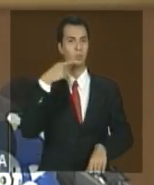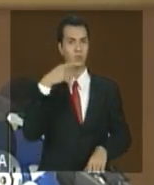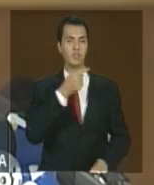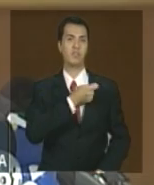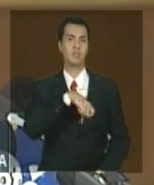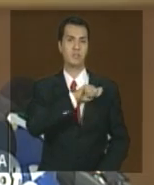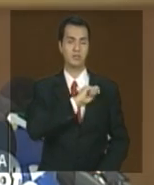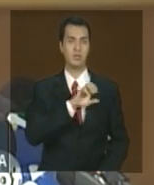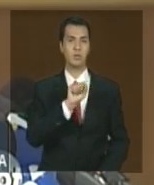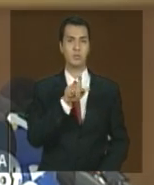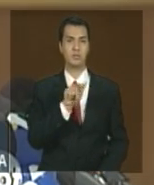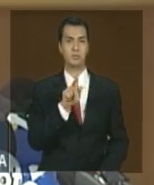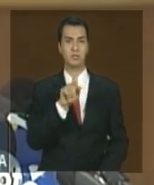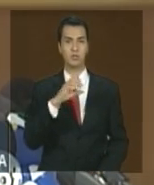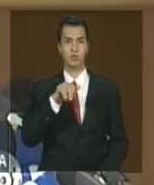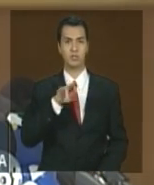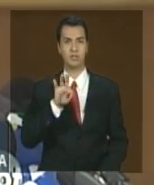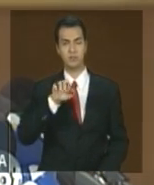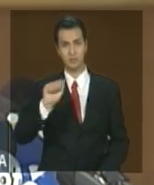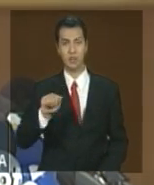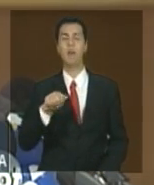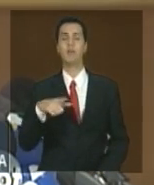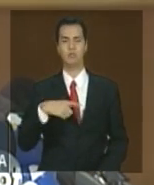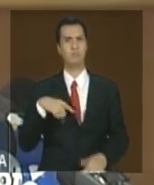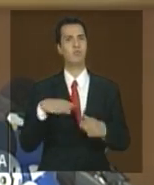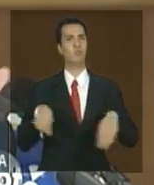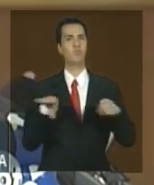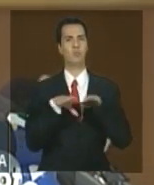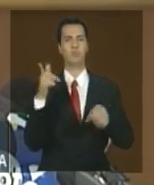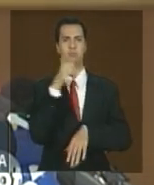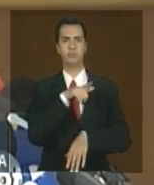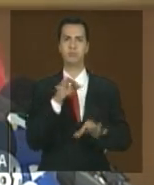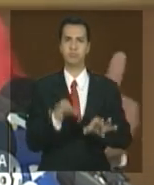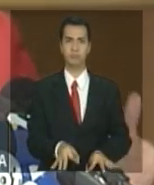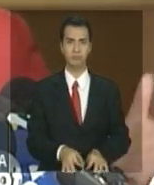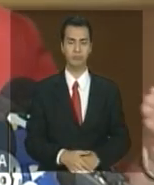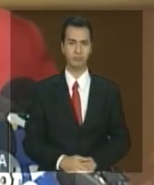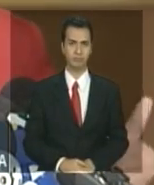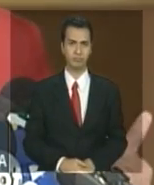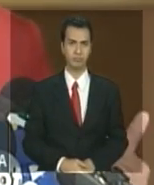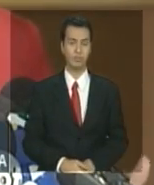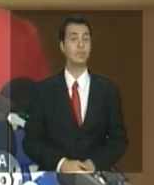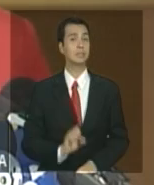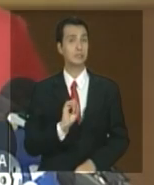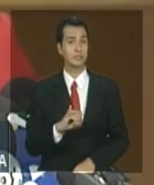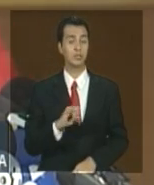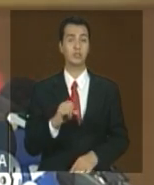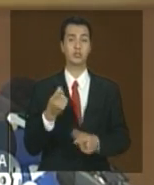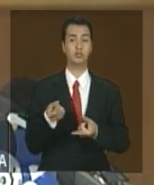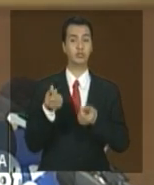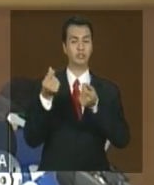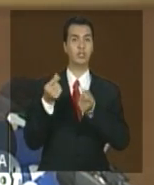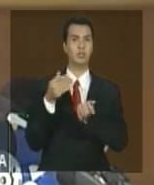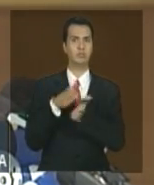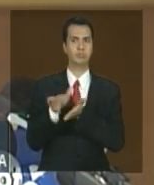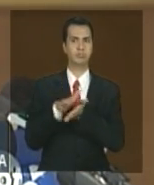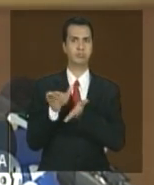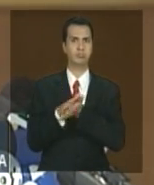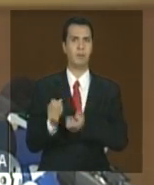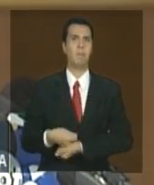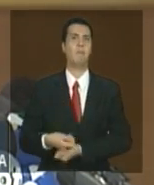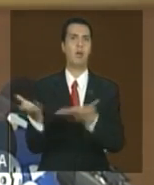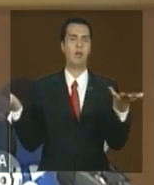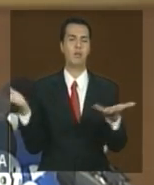expansionista, você tem um reequilíbrio. Se além de emitir moeda, se investir com este